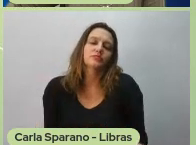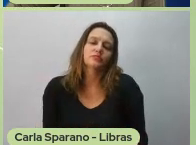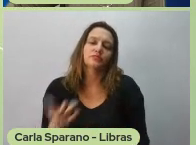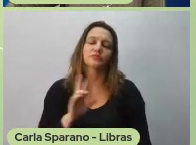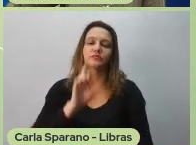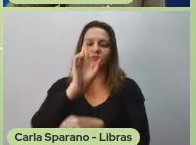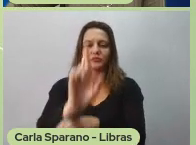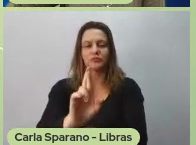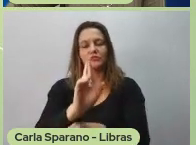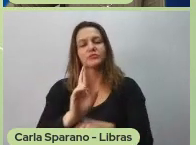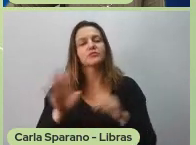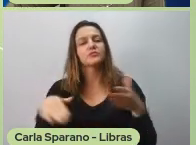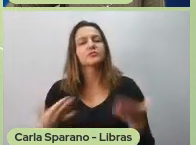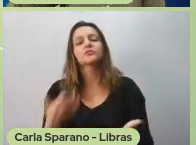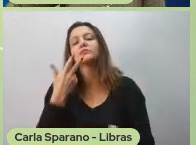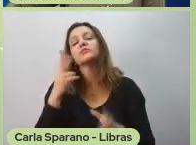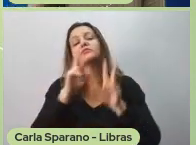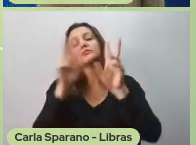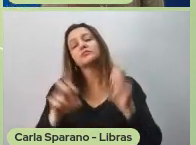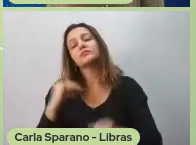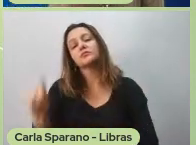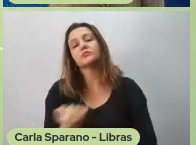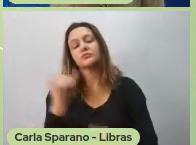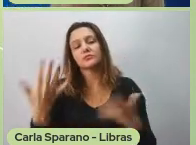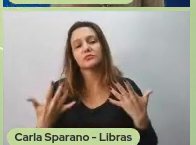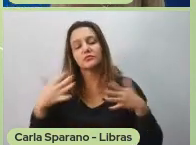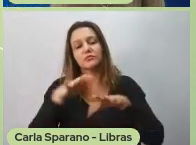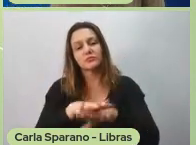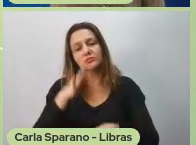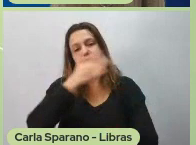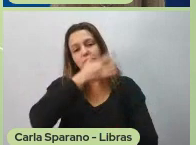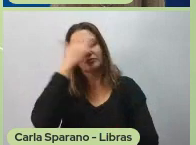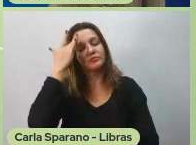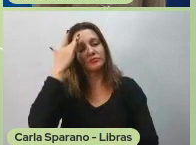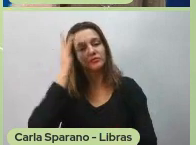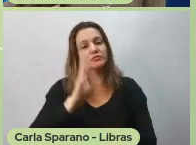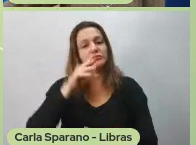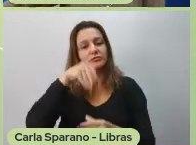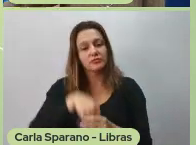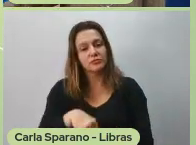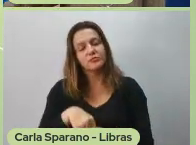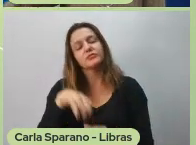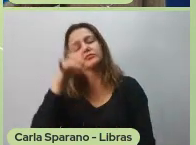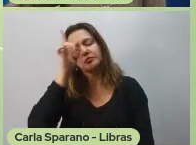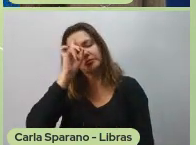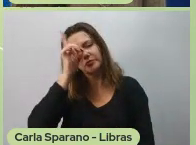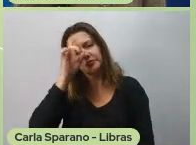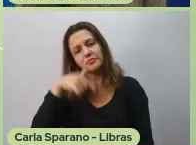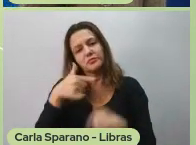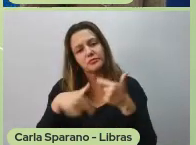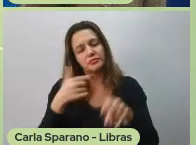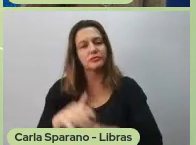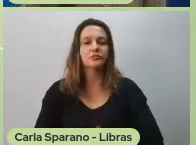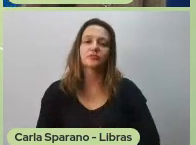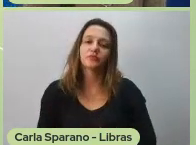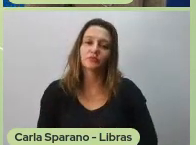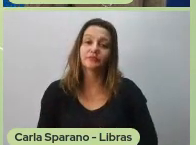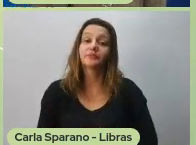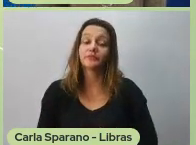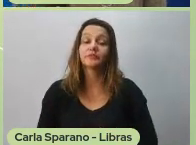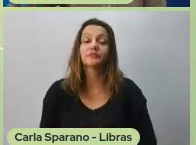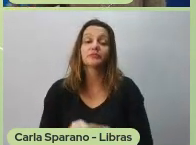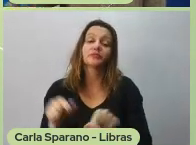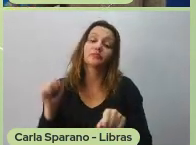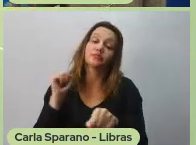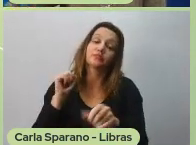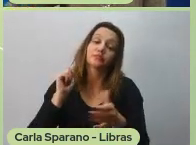sobre a importância da inclusão dessas pessoas dentro do nosso dia a dia. E contratação também